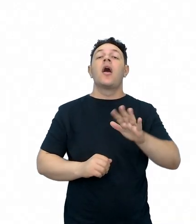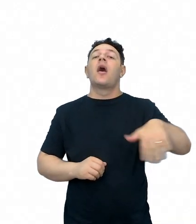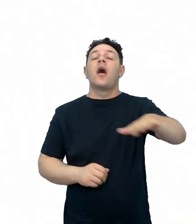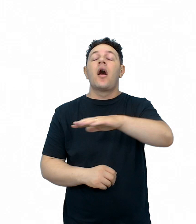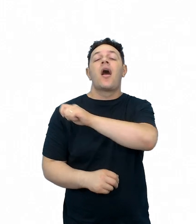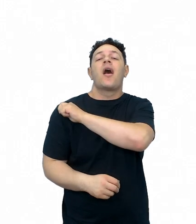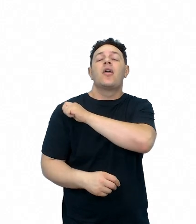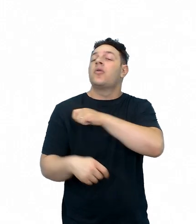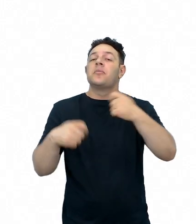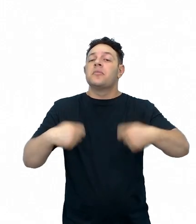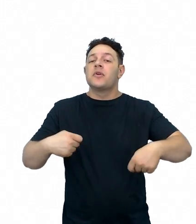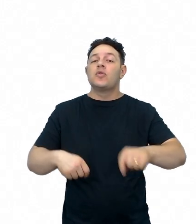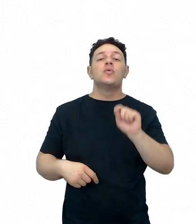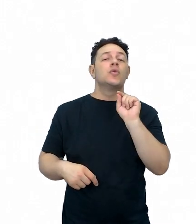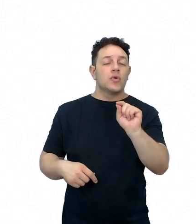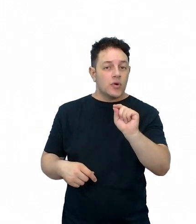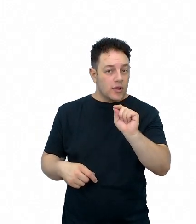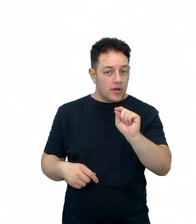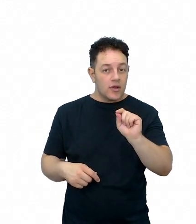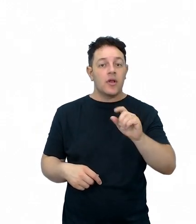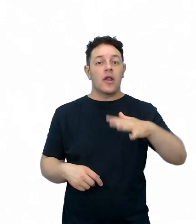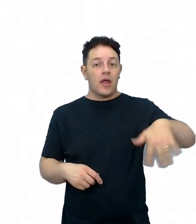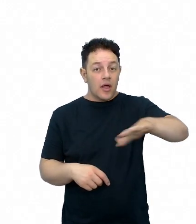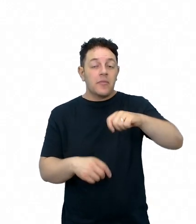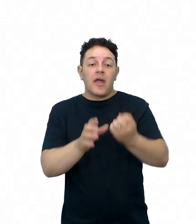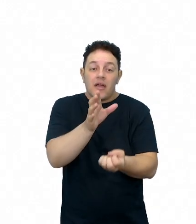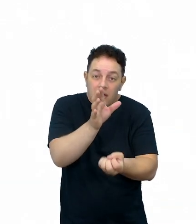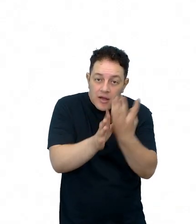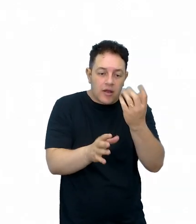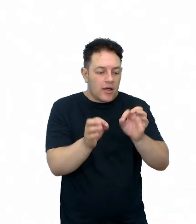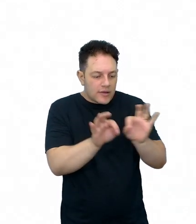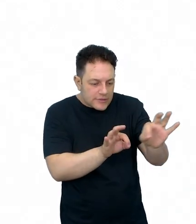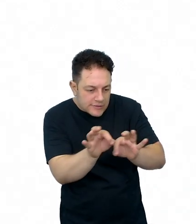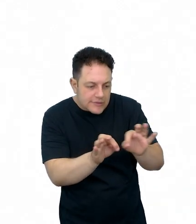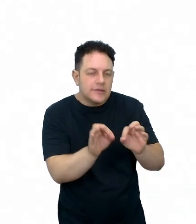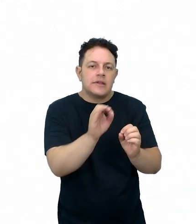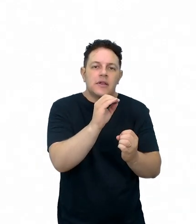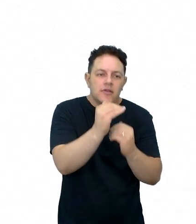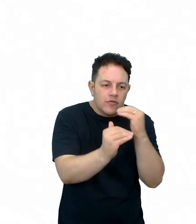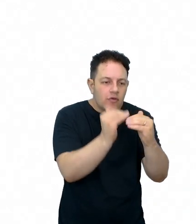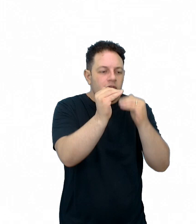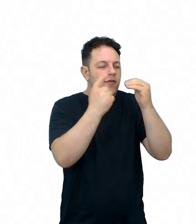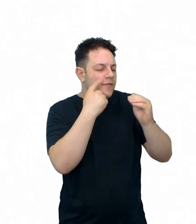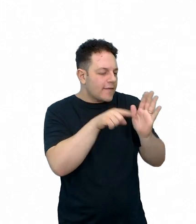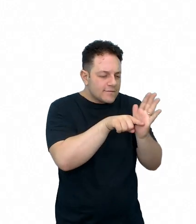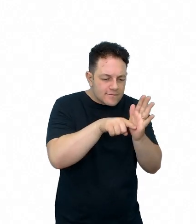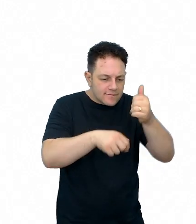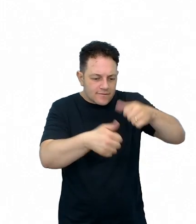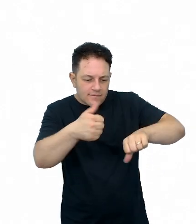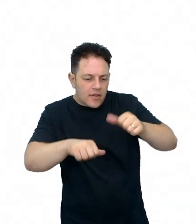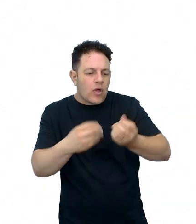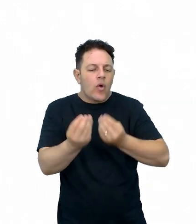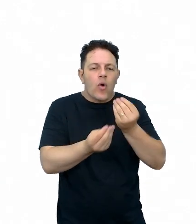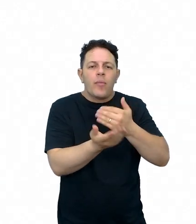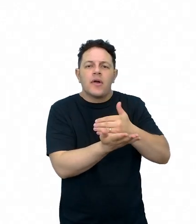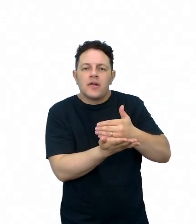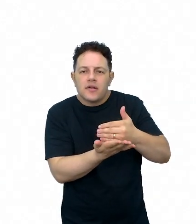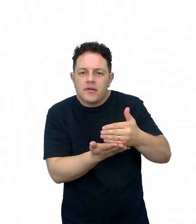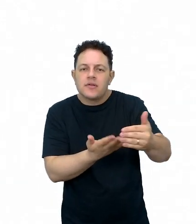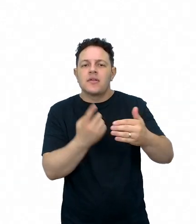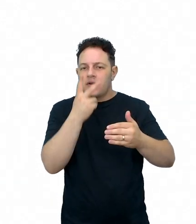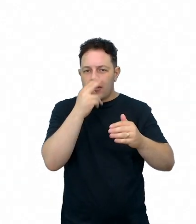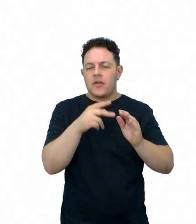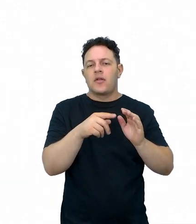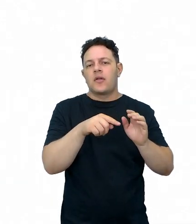os estudantes, né? Eles têm que criar, desenvolver e avaliar, fazer uma avaliação inicial